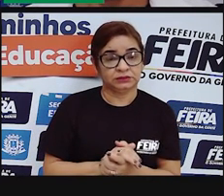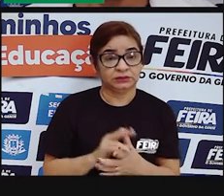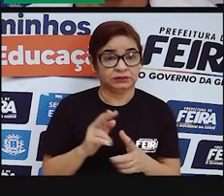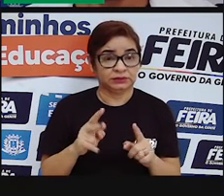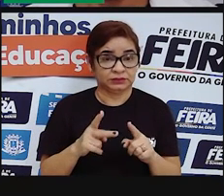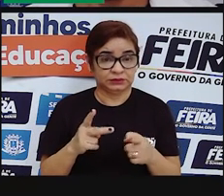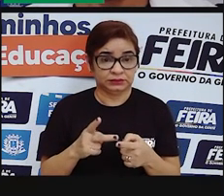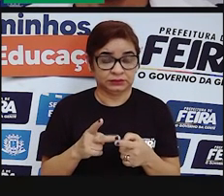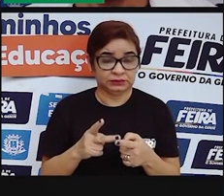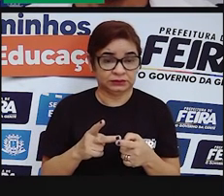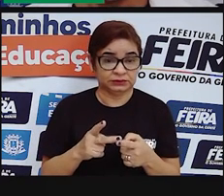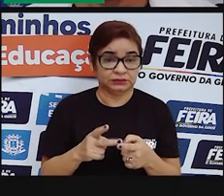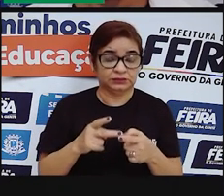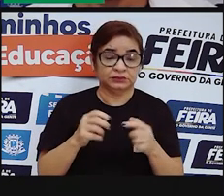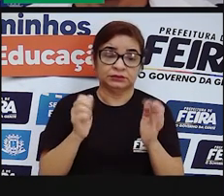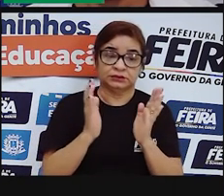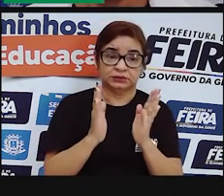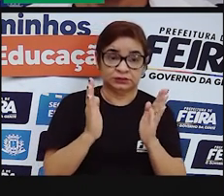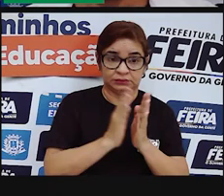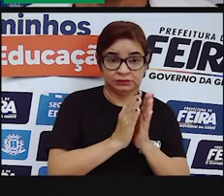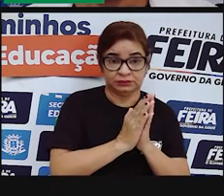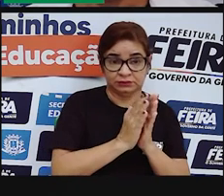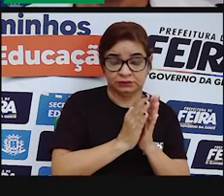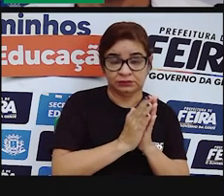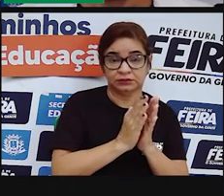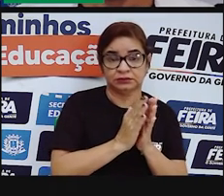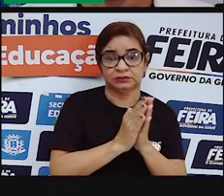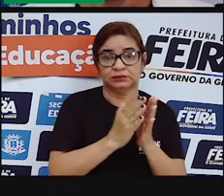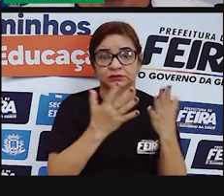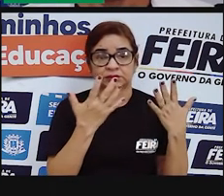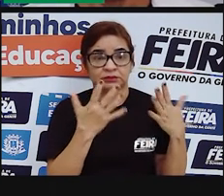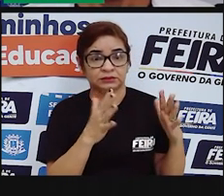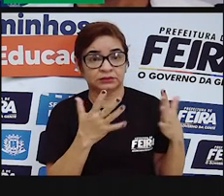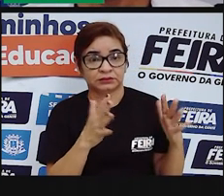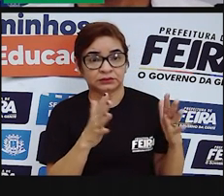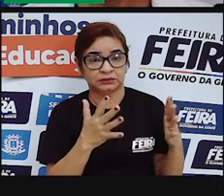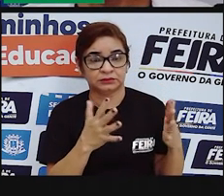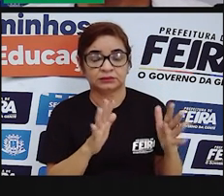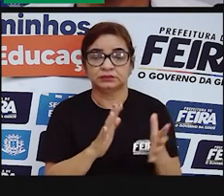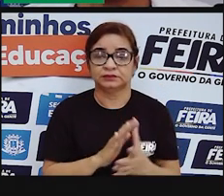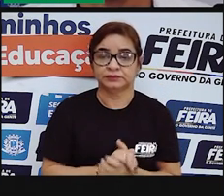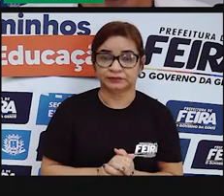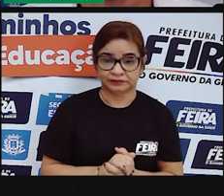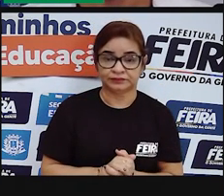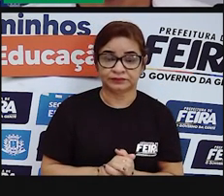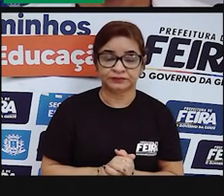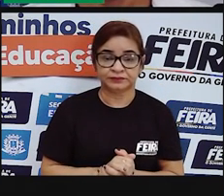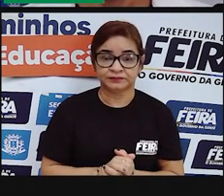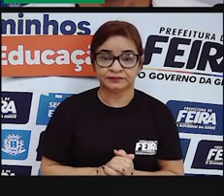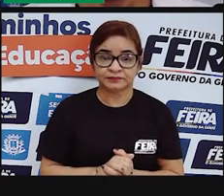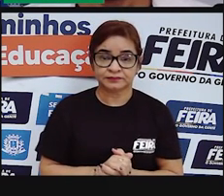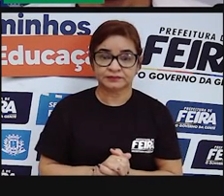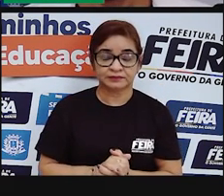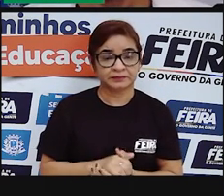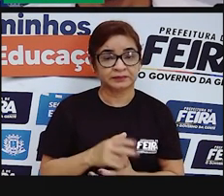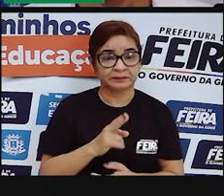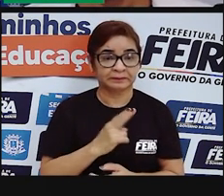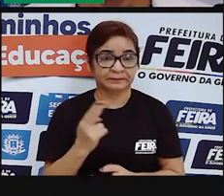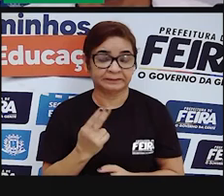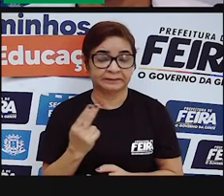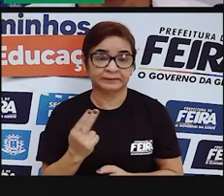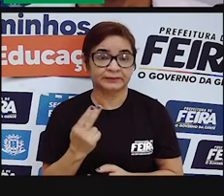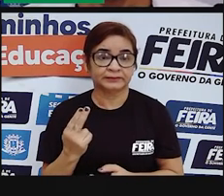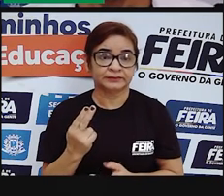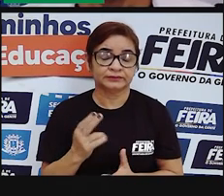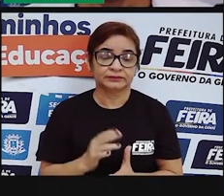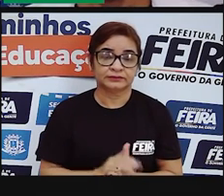essas muitas pessoas aplaudiam o cantor. Isso a gente usa comumente, não é? A gente sempre